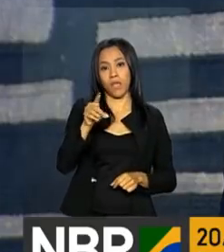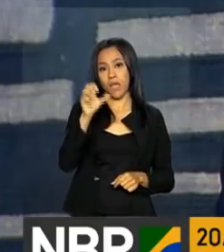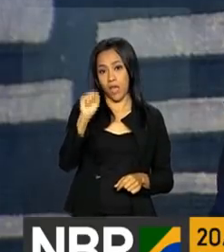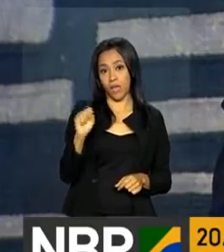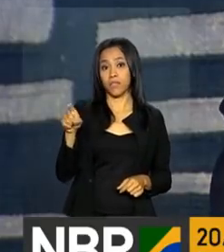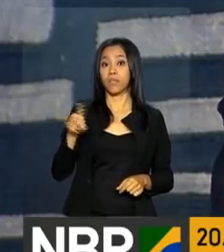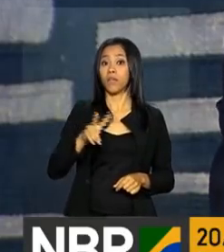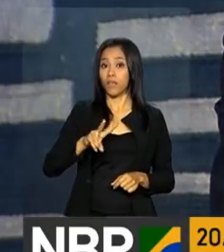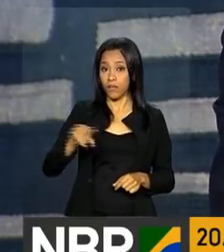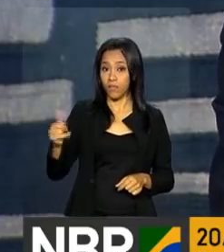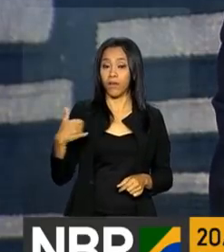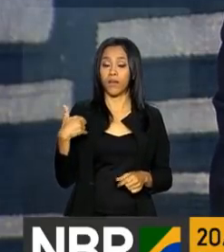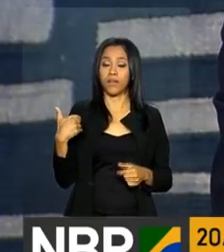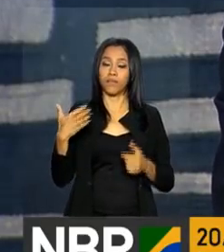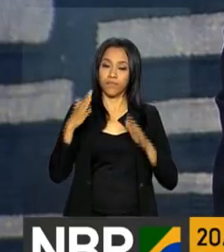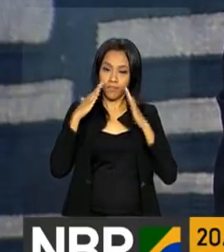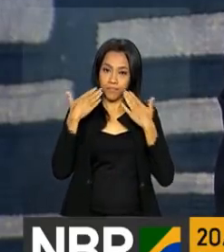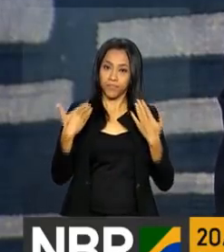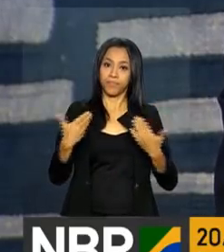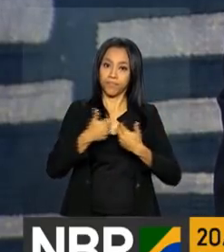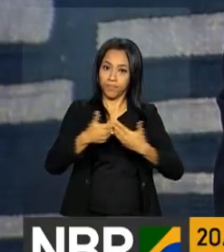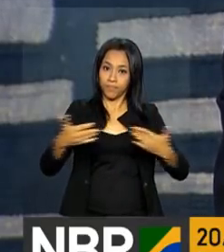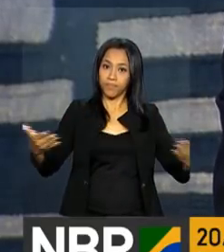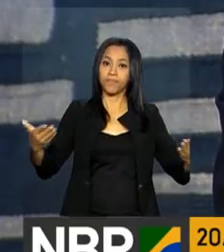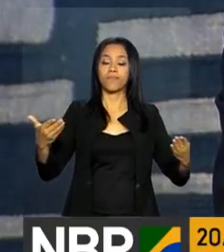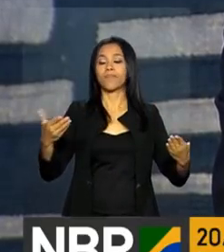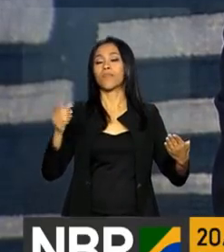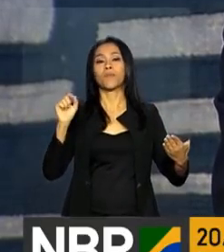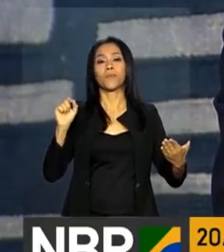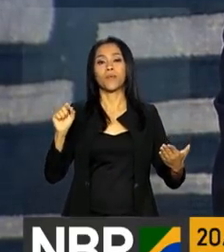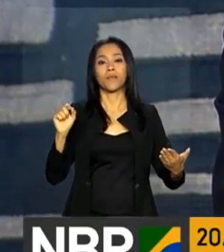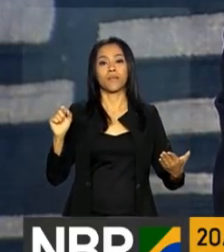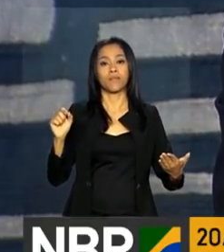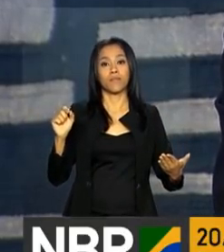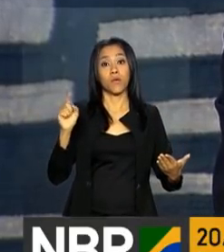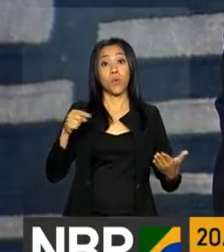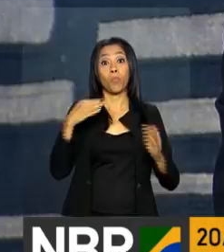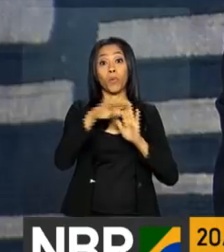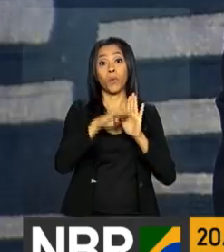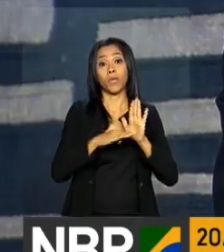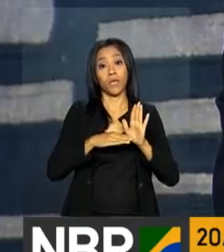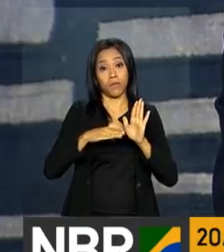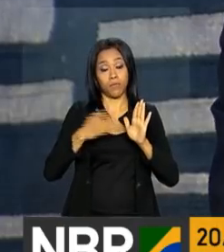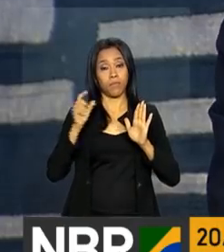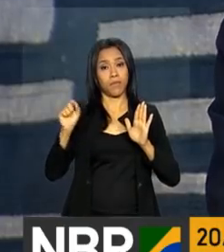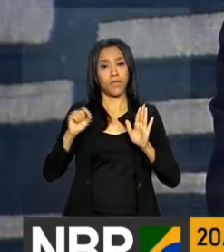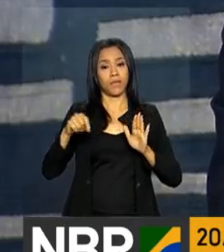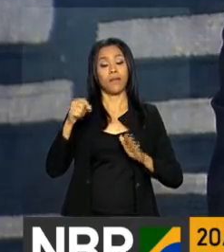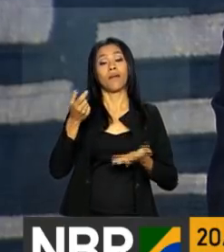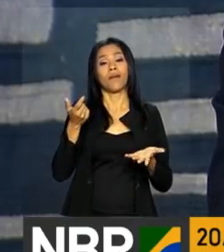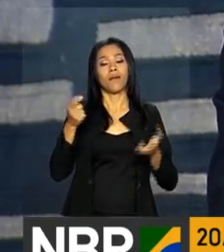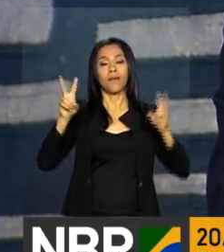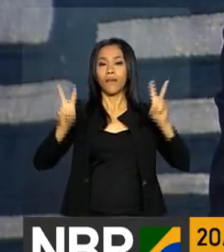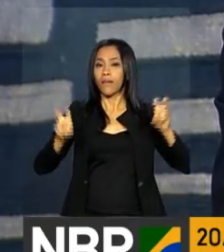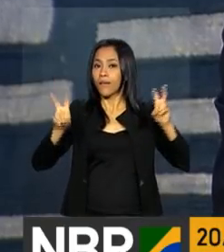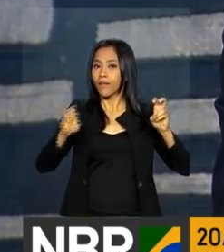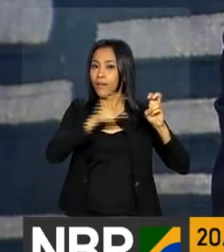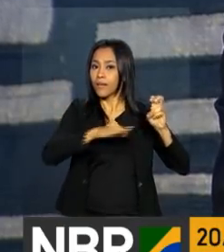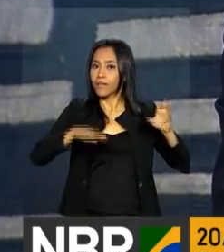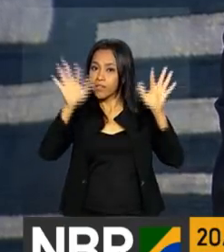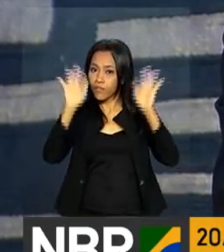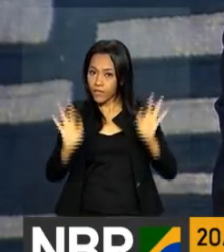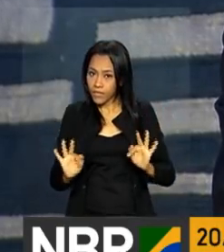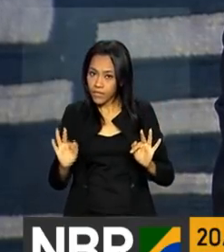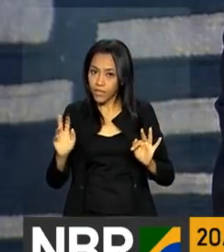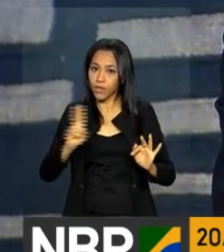nos recepcionando a todos para um evento sobre um programa chamado Criança Feliz. E eu sei que